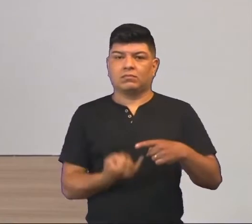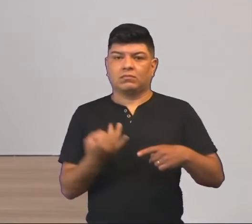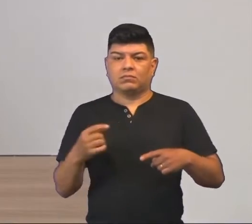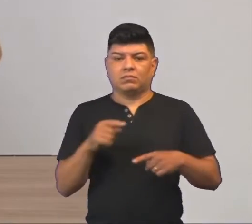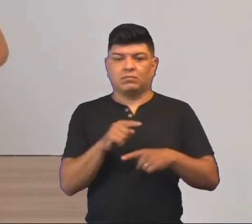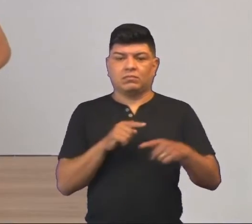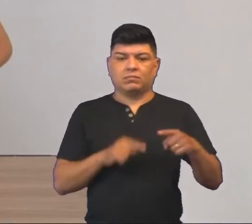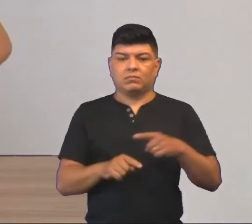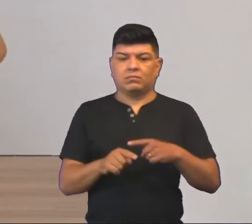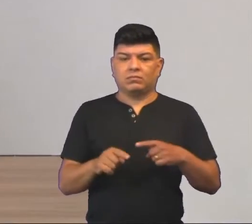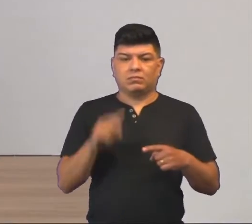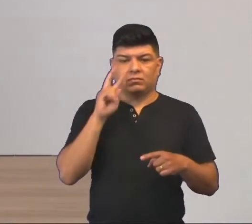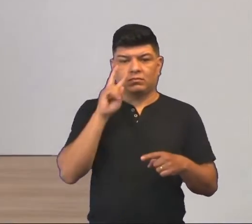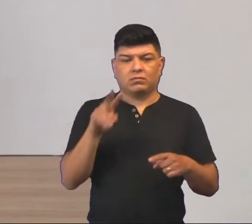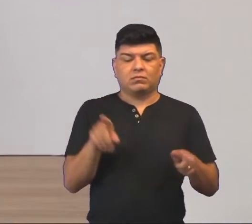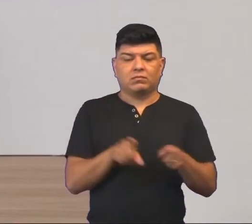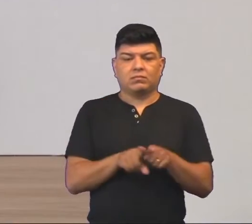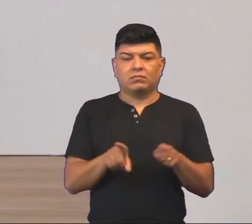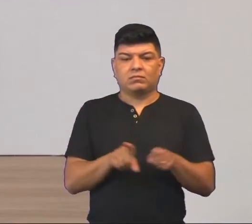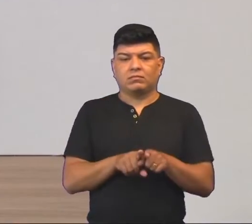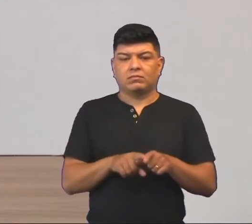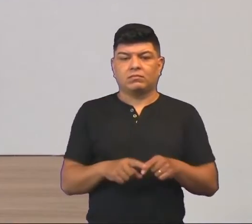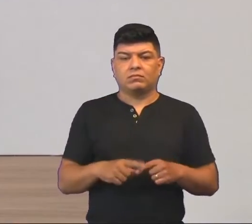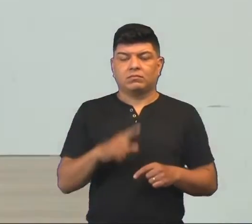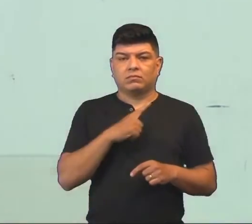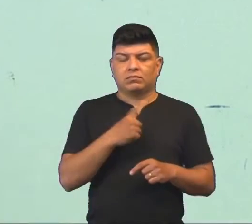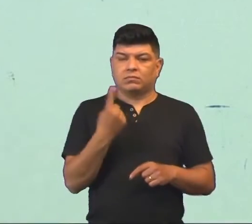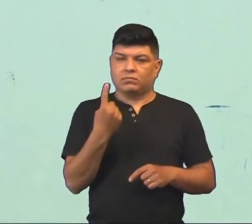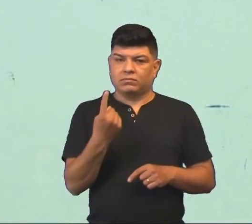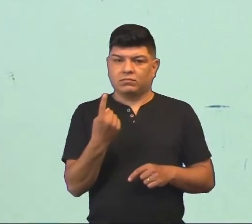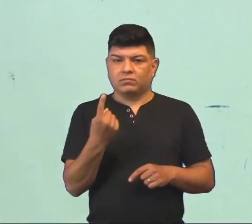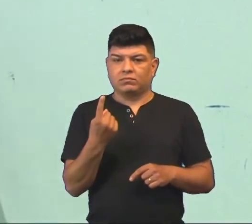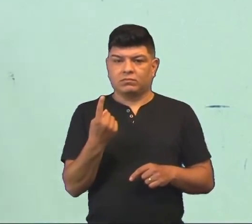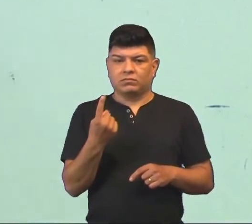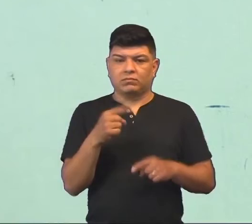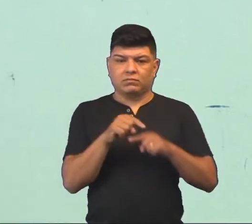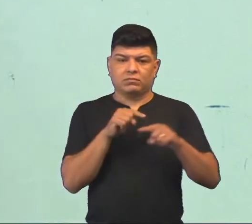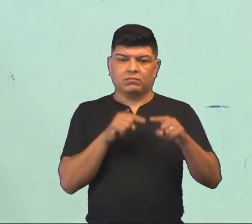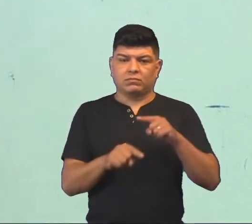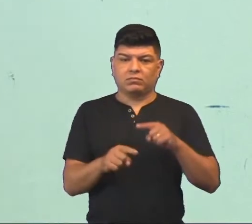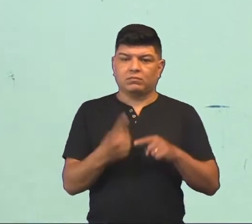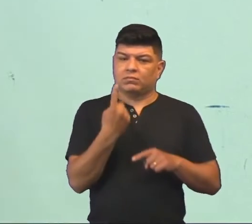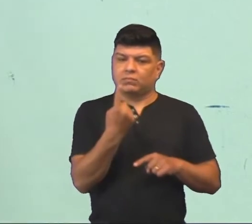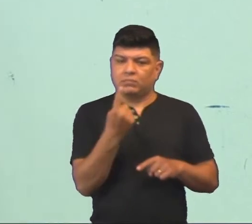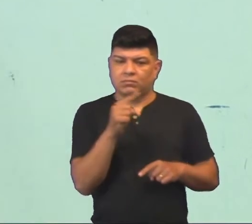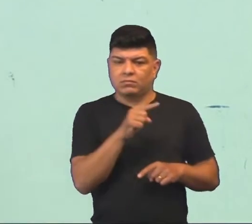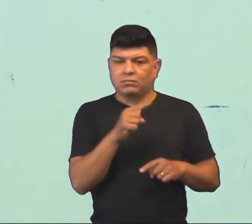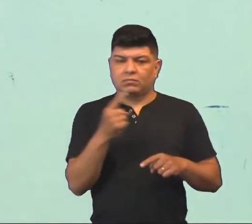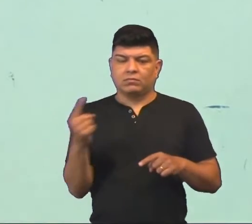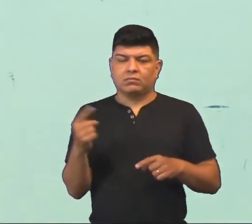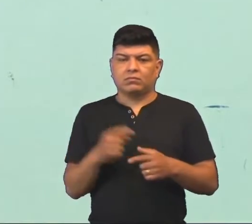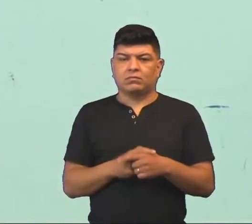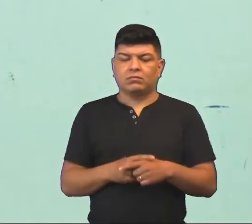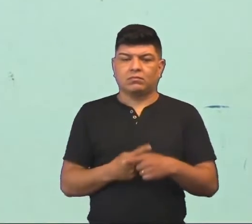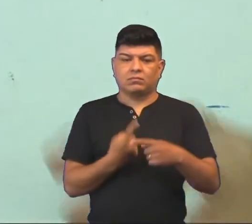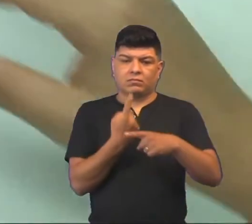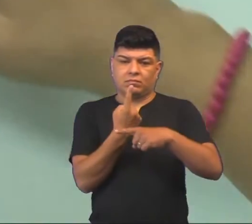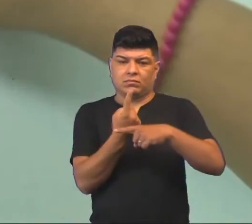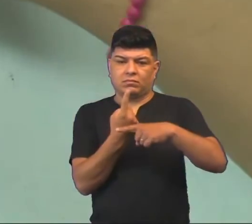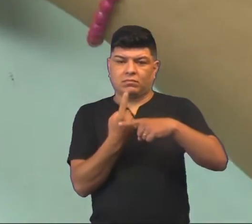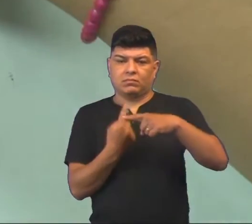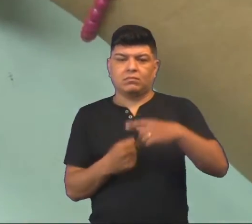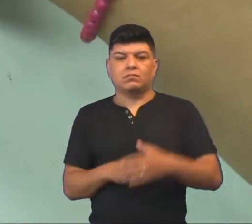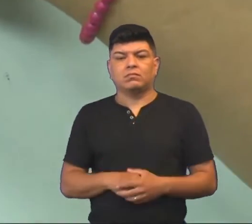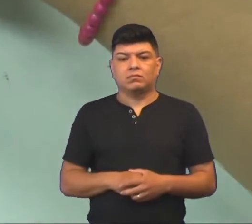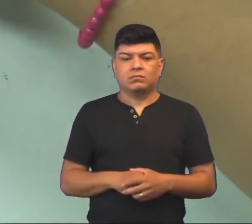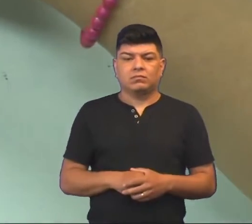Dividindo esse inteiro, como nós vimos aqui, ó. Eu tenho um inteiro, eu vou dividir ele em duas partes. Então, a metade do